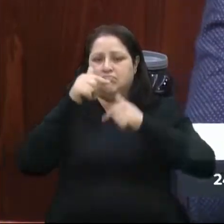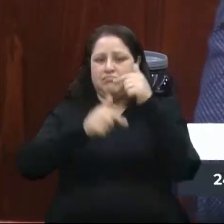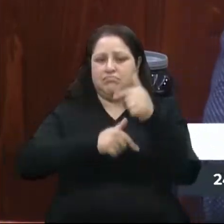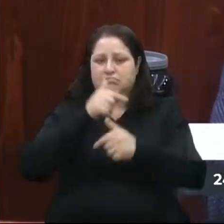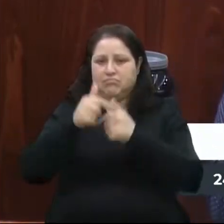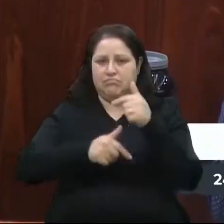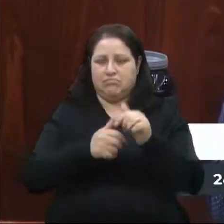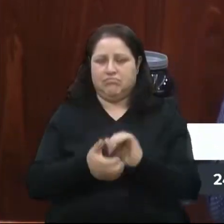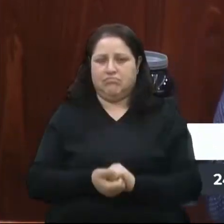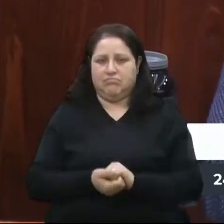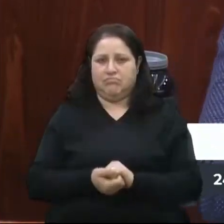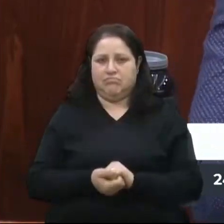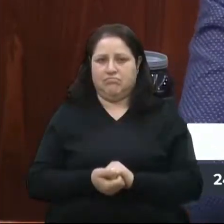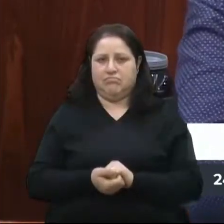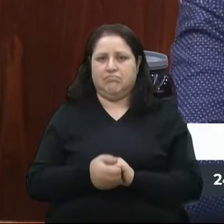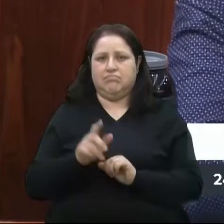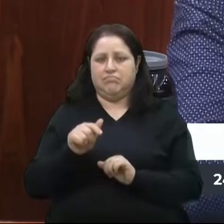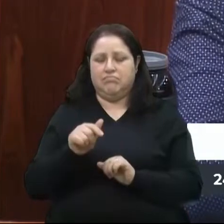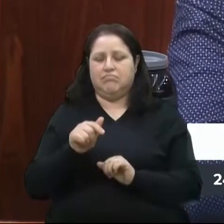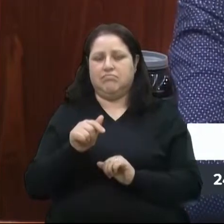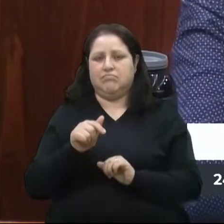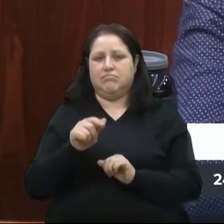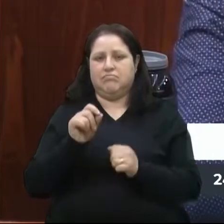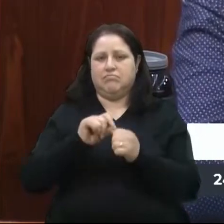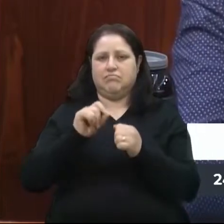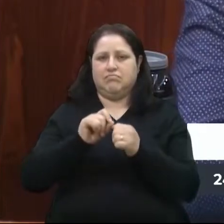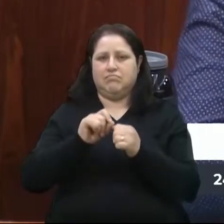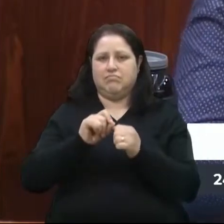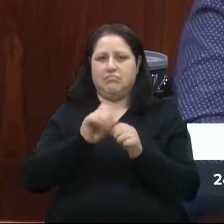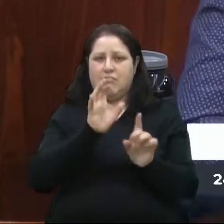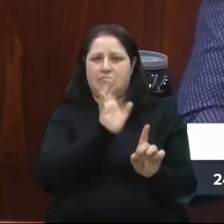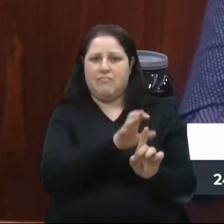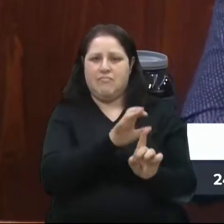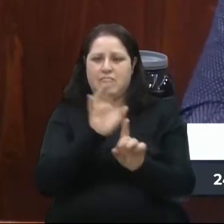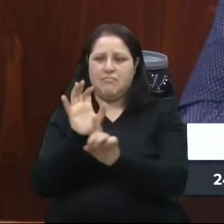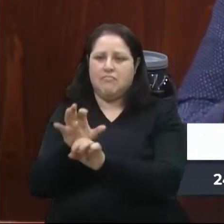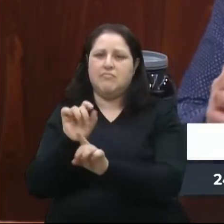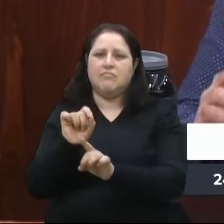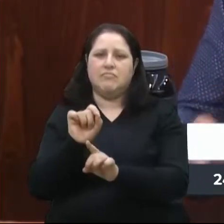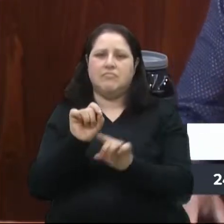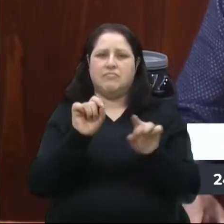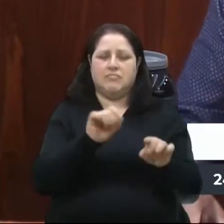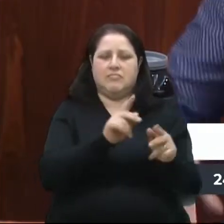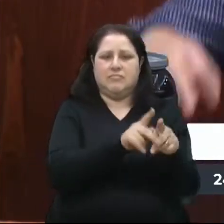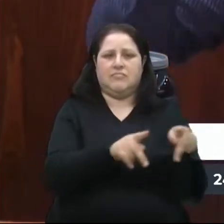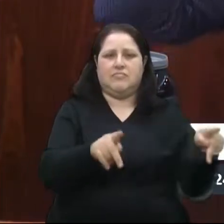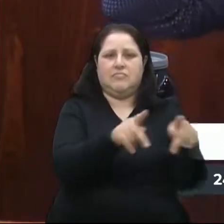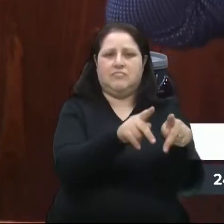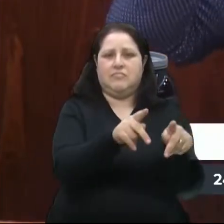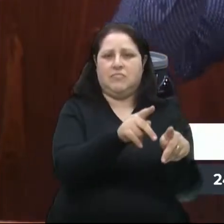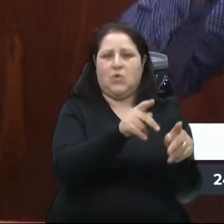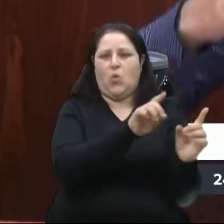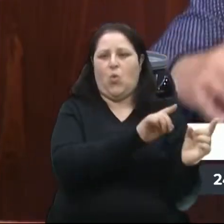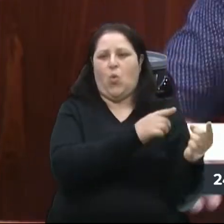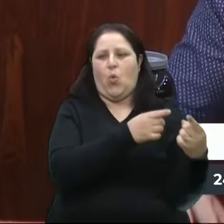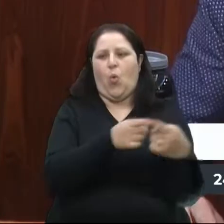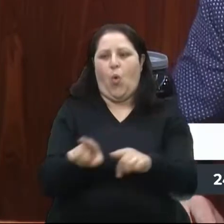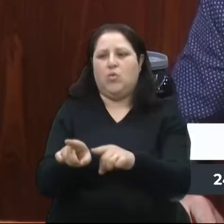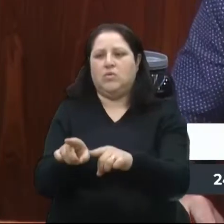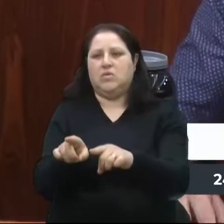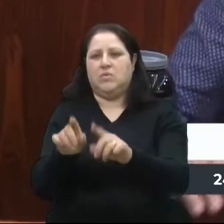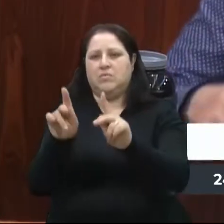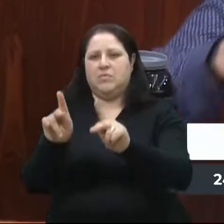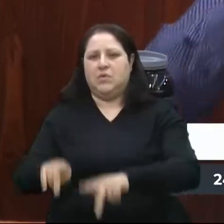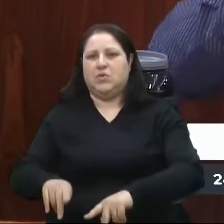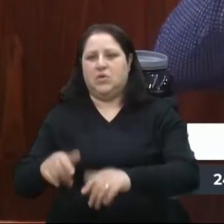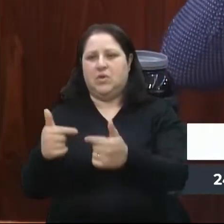é jogar a população contra os trabalhadores que vão ficar sem salário. Então, assim, precisamos dessa reunião